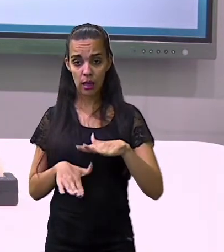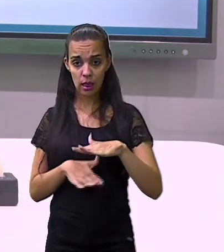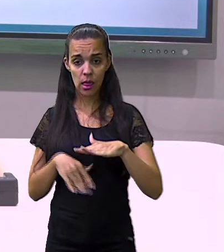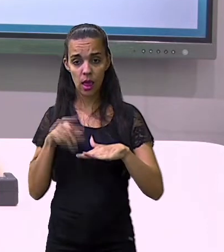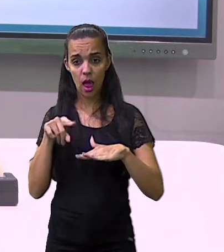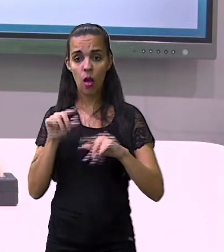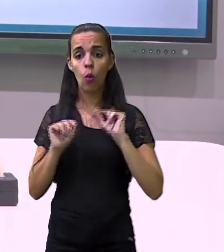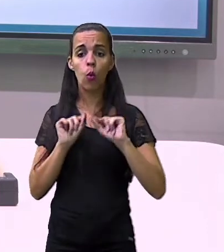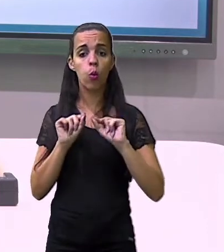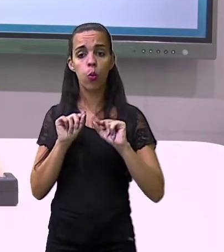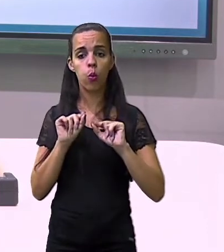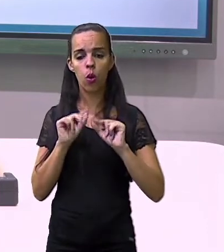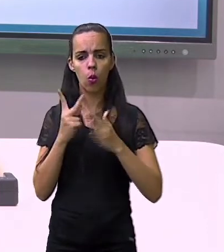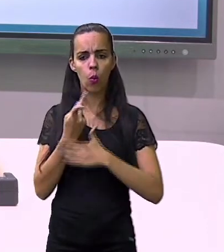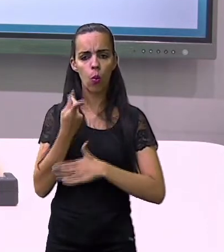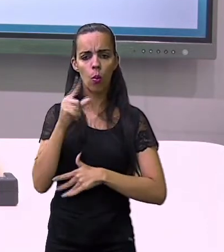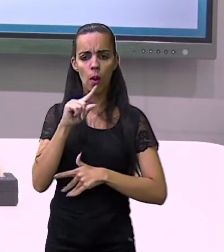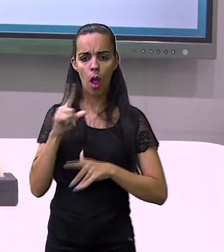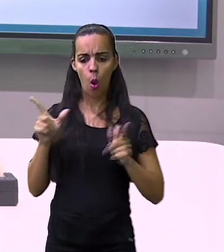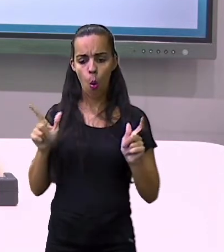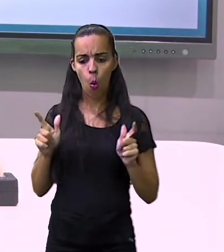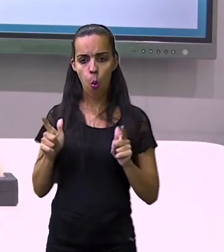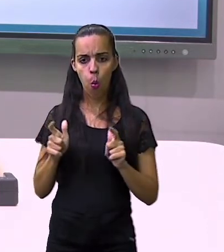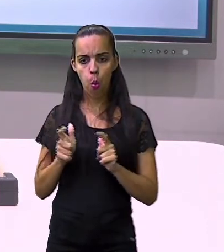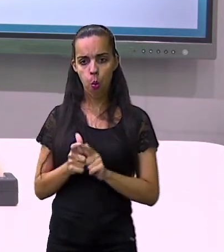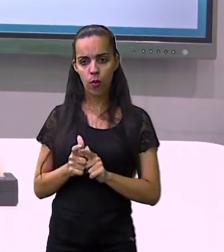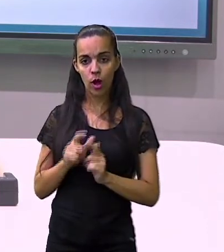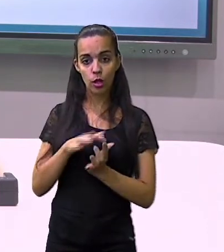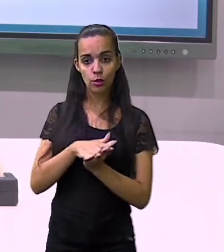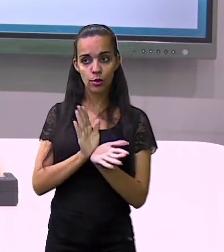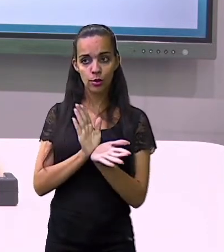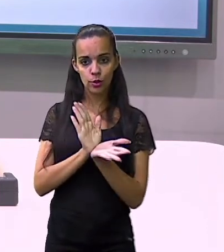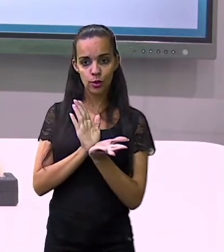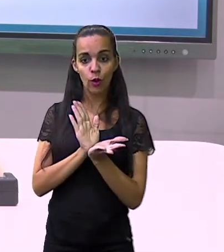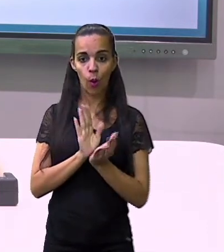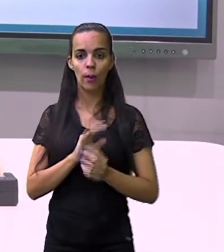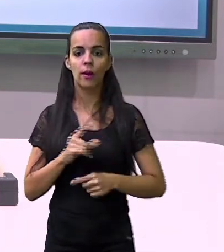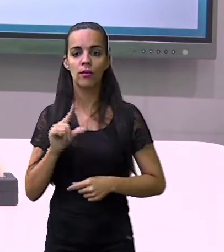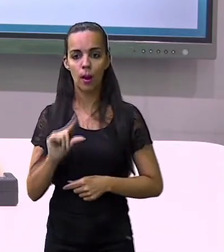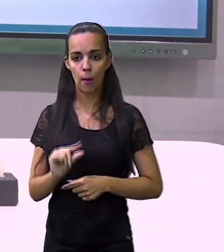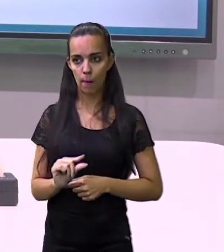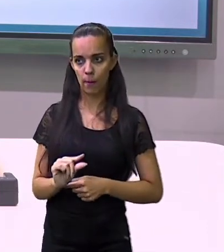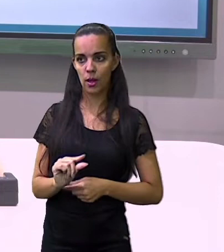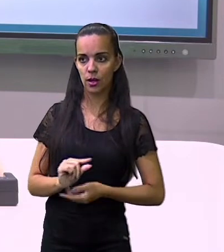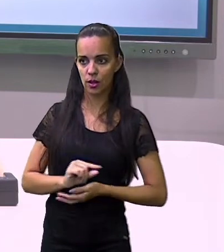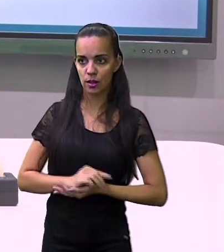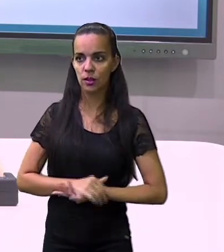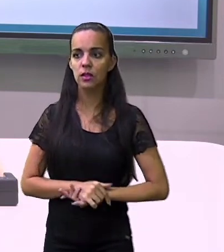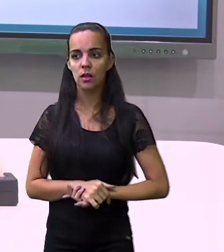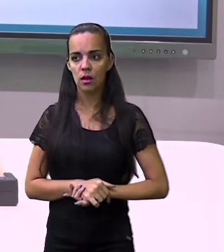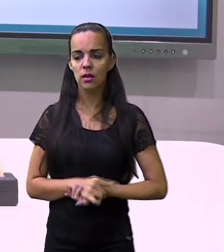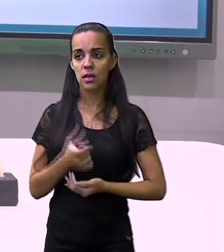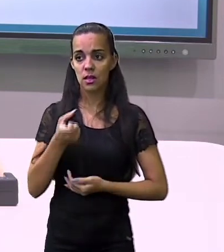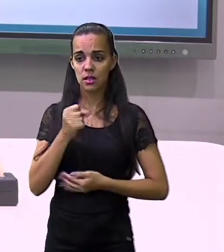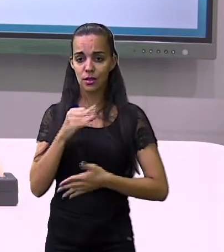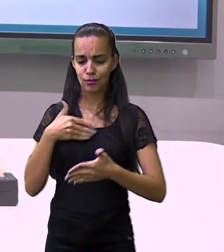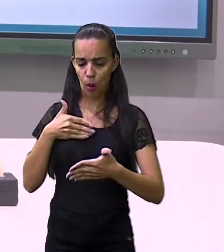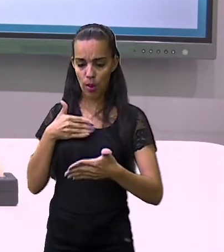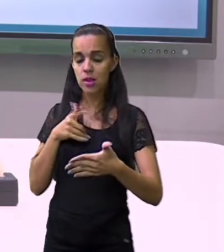você colocar da direita para a esquerda, ou da esquerda para a direita, uma luz e você